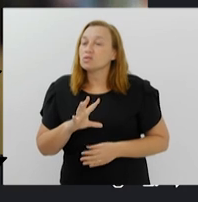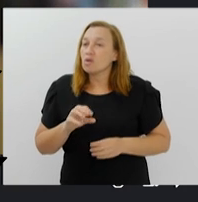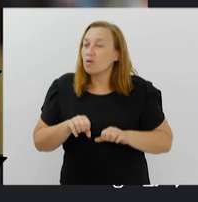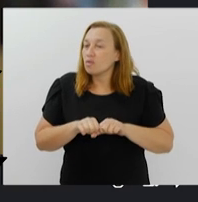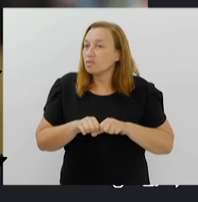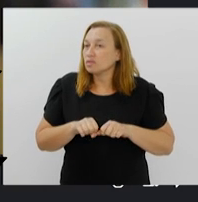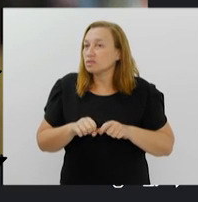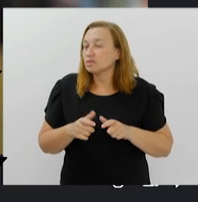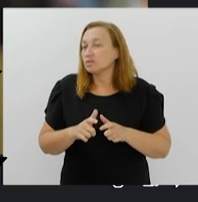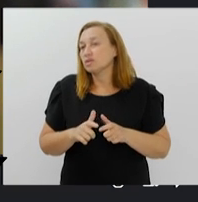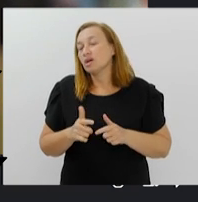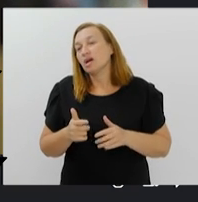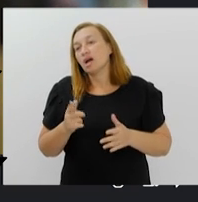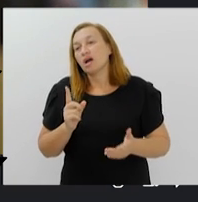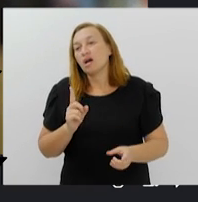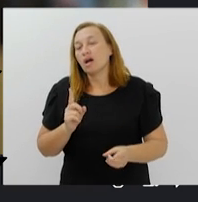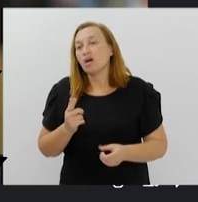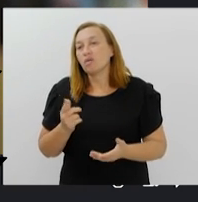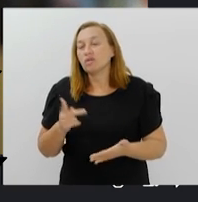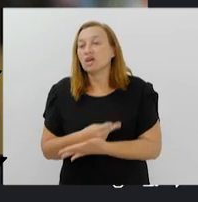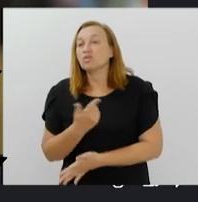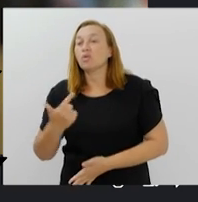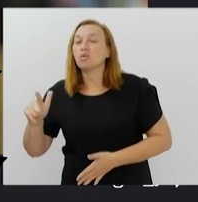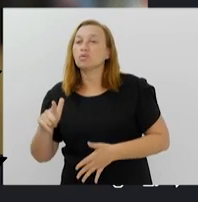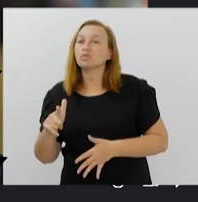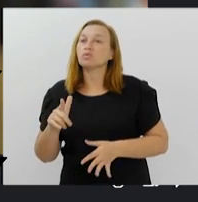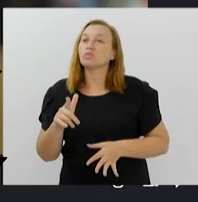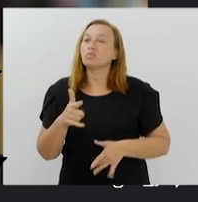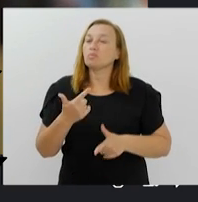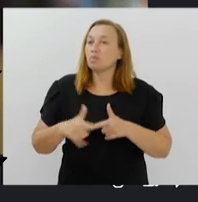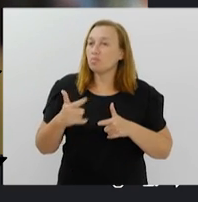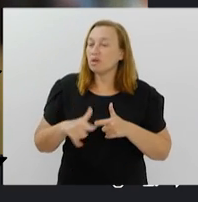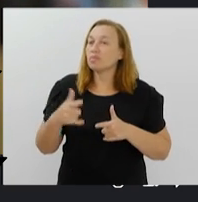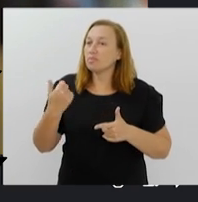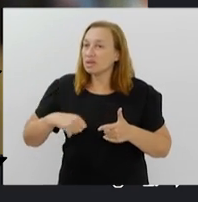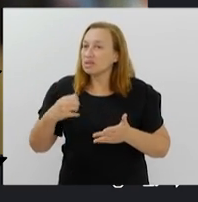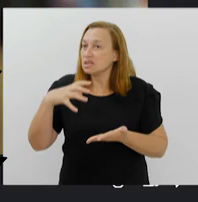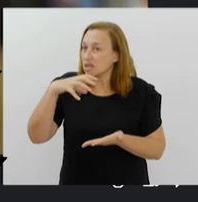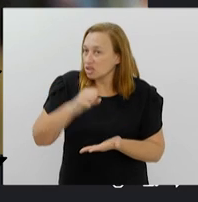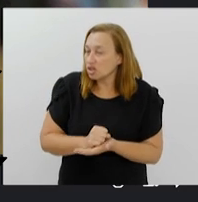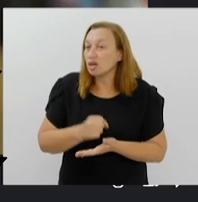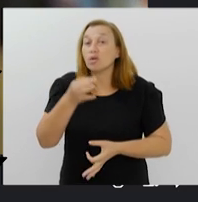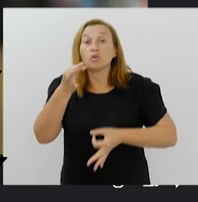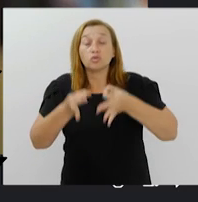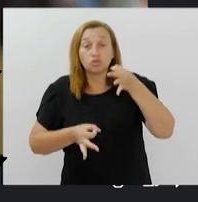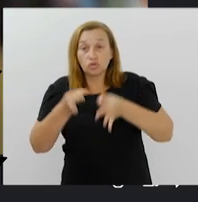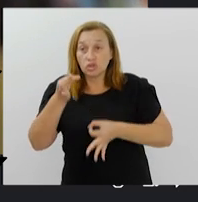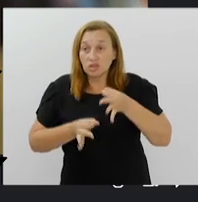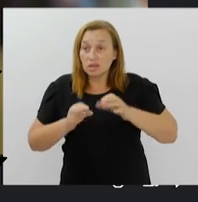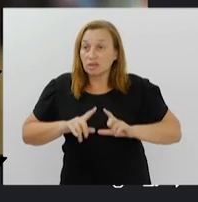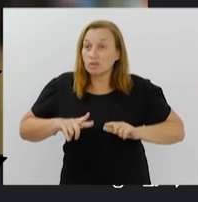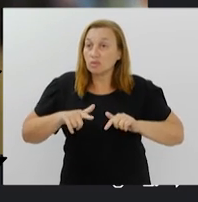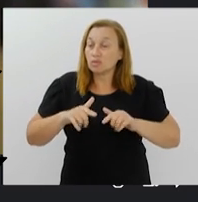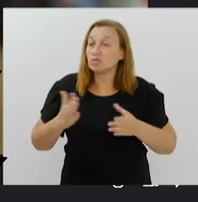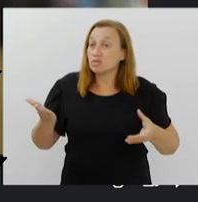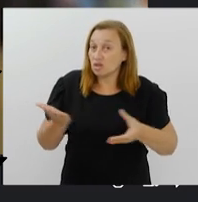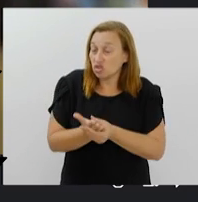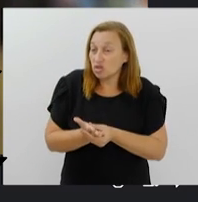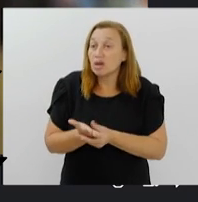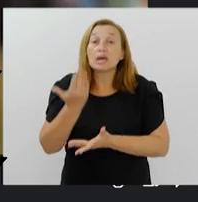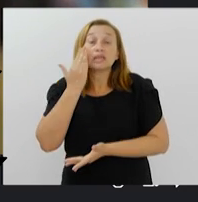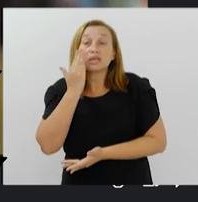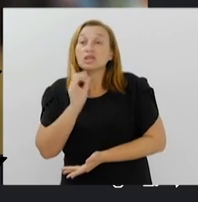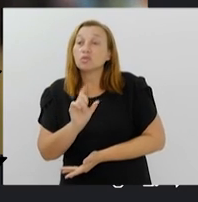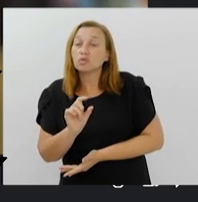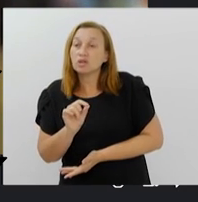agrava um outro problema que é a judicialização né É Preciso registrar aqui que o judiciário nessas ações tem entendido que